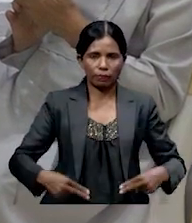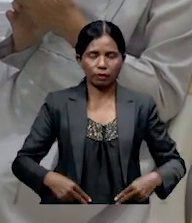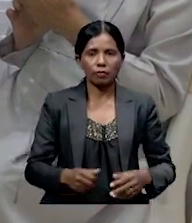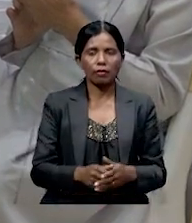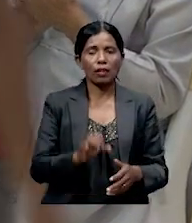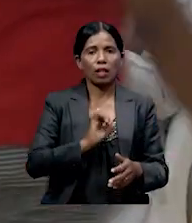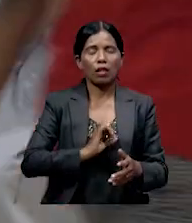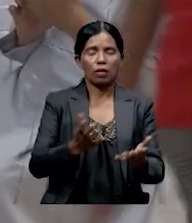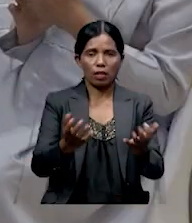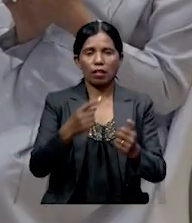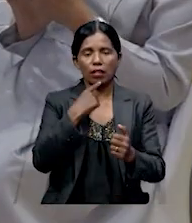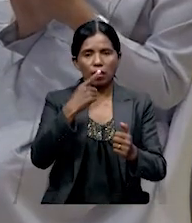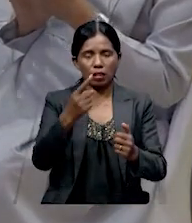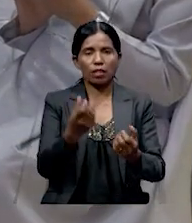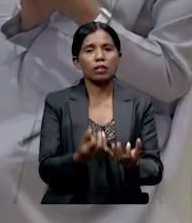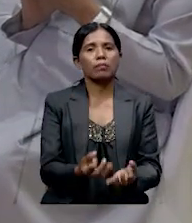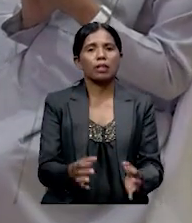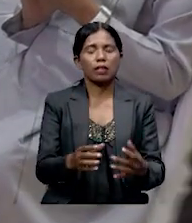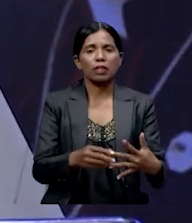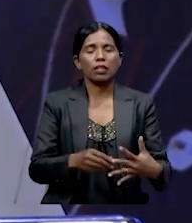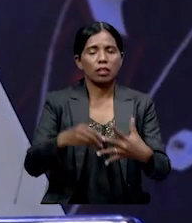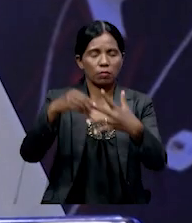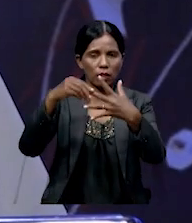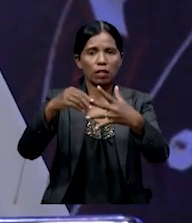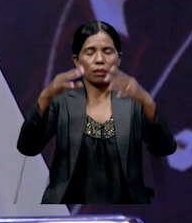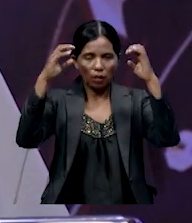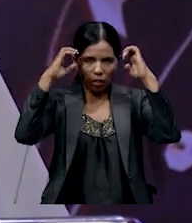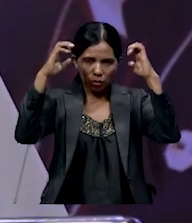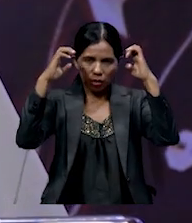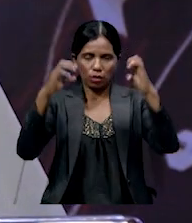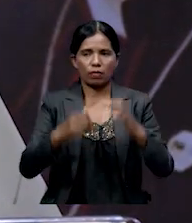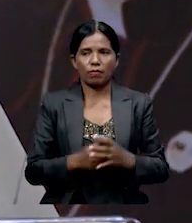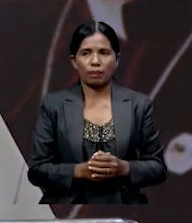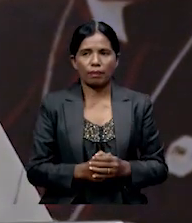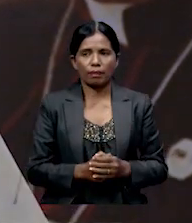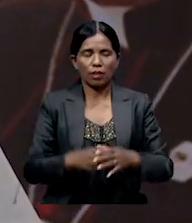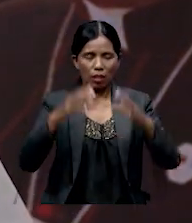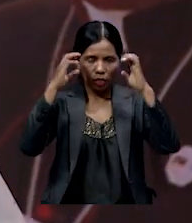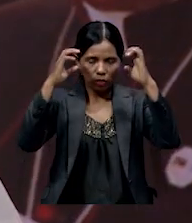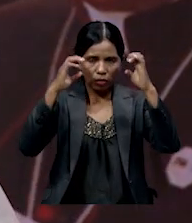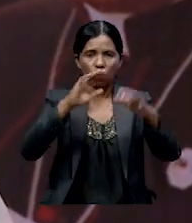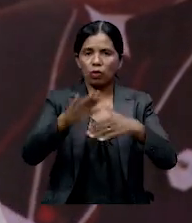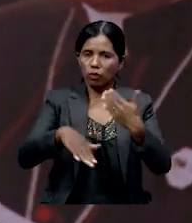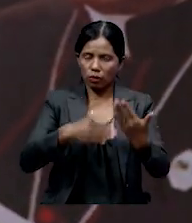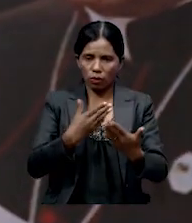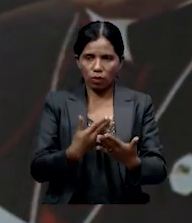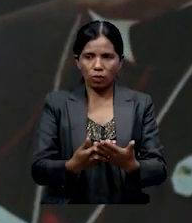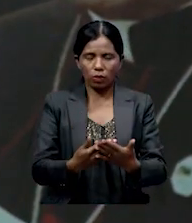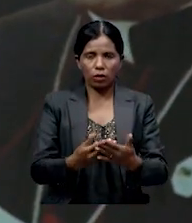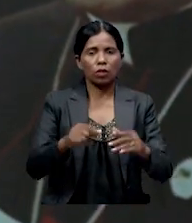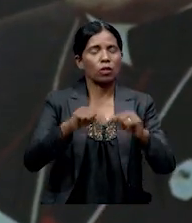dizer essencialmente na educação. Na educação. Todos os